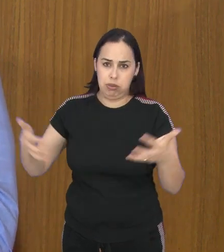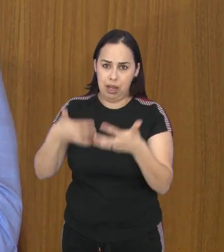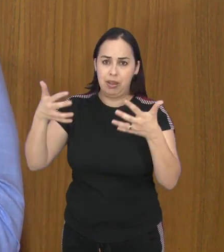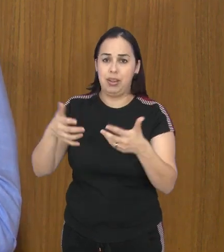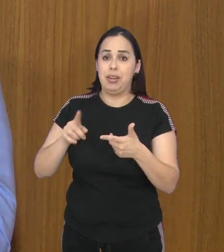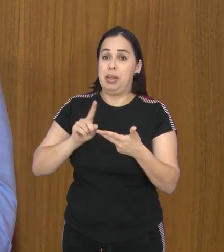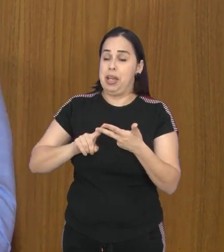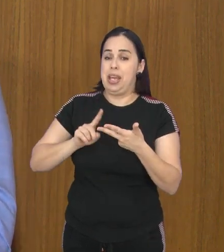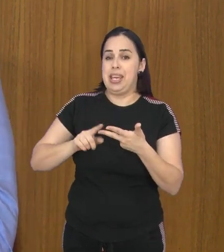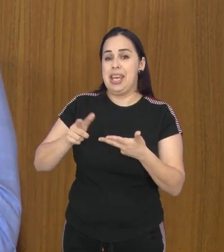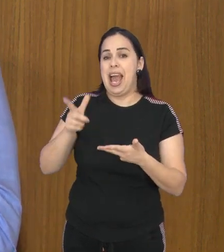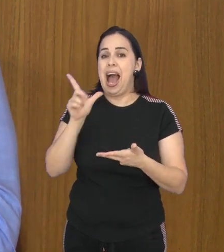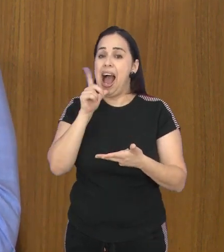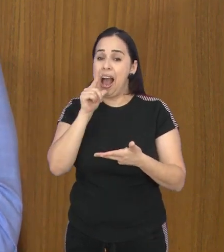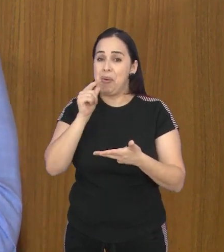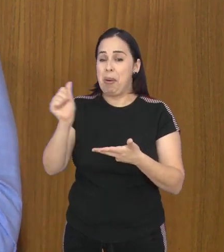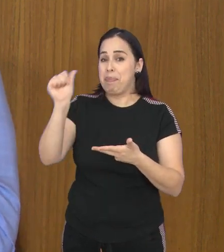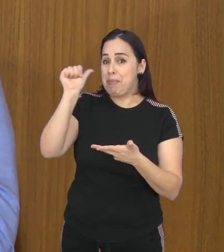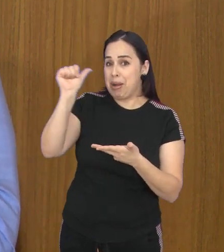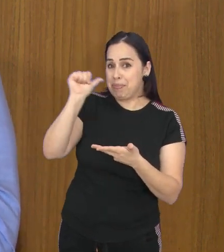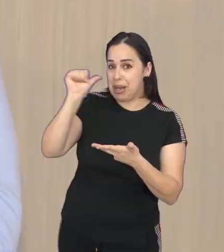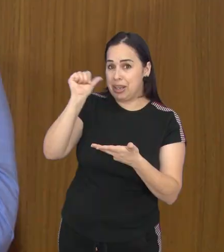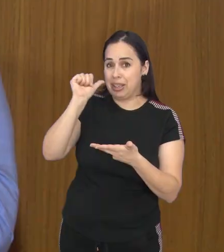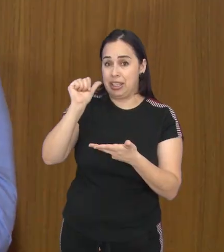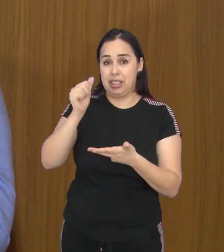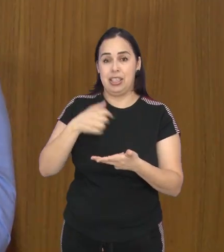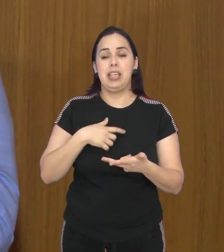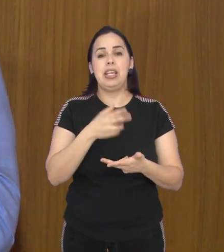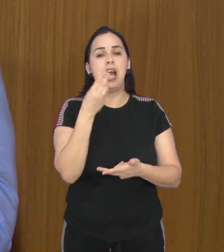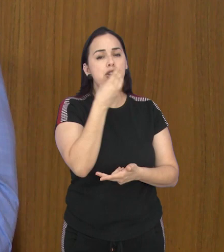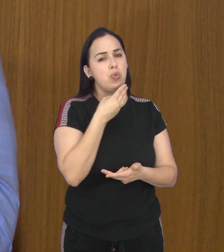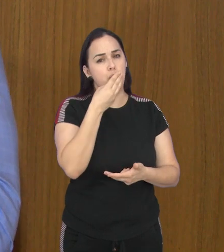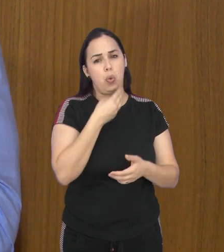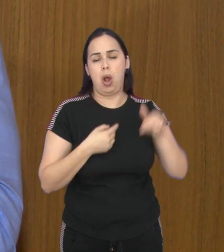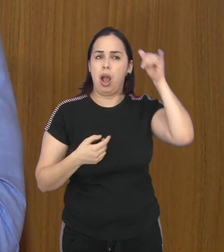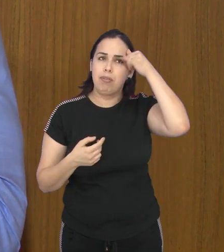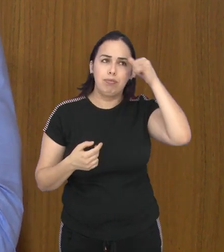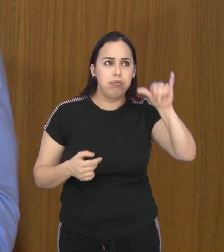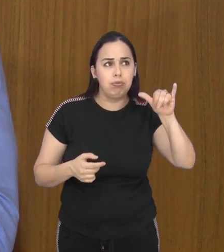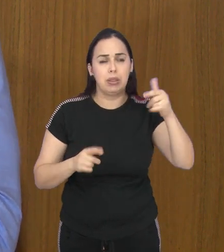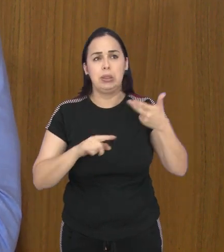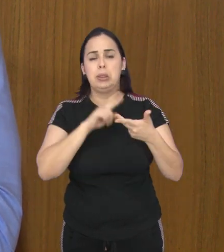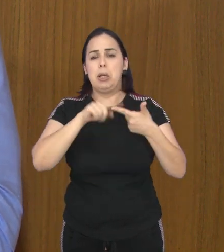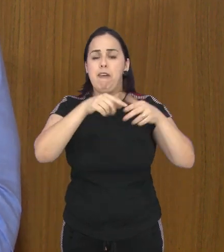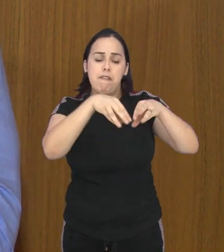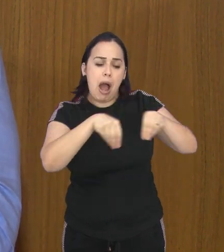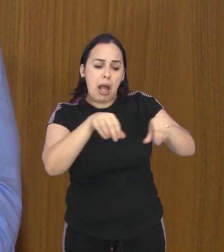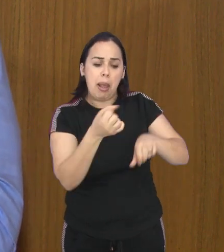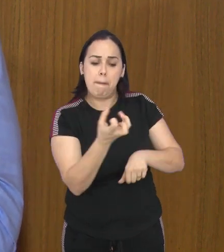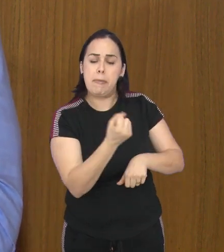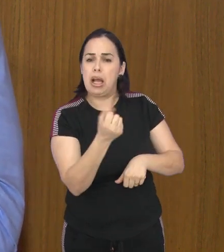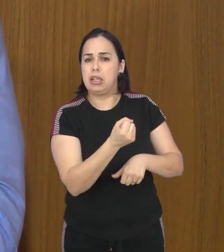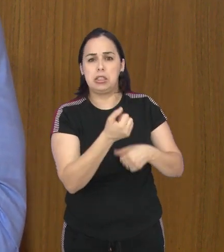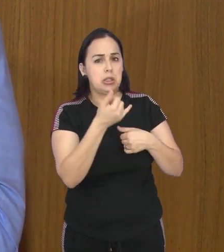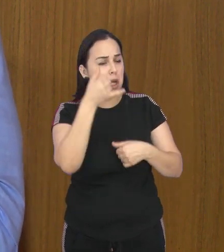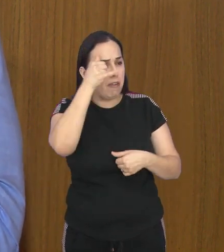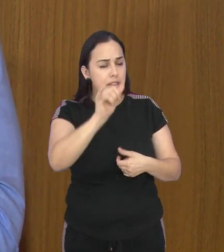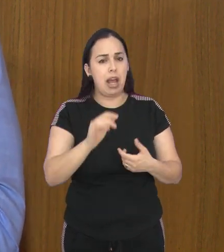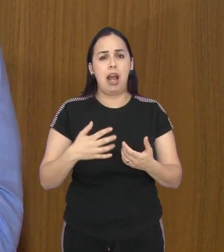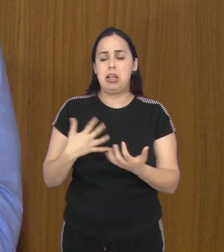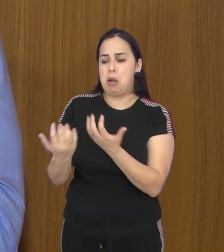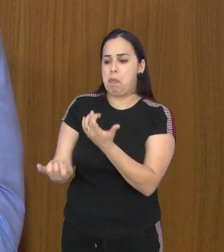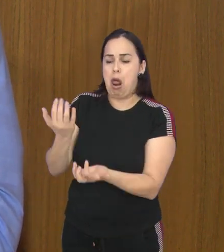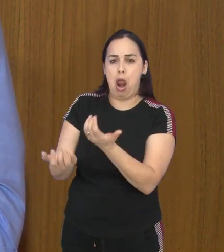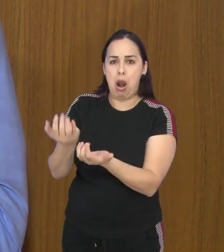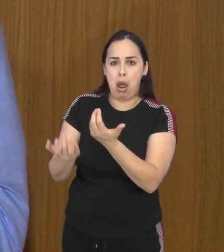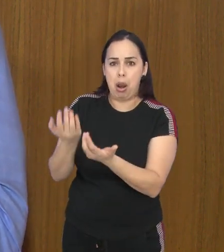frutas vegetais né caprichar na água evitando o consumo de açúcar e farinhas